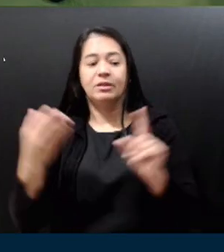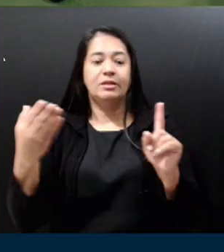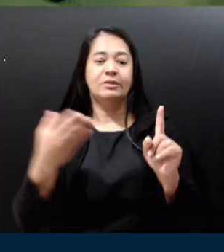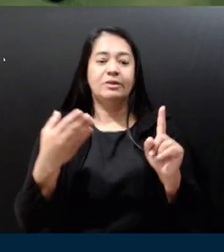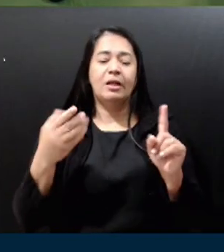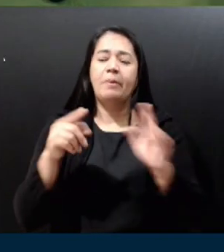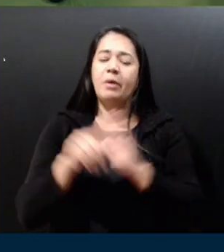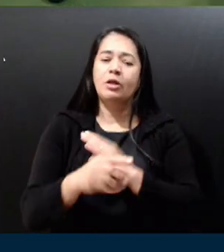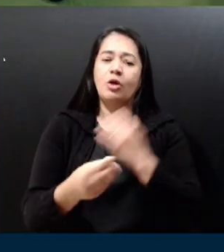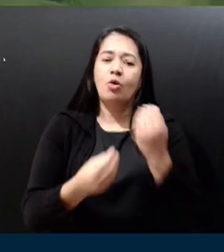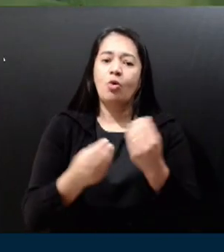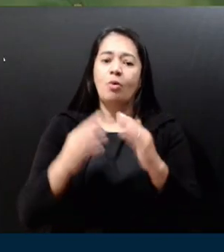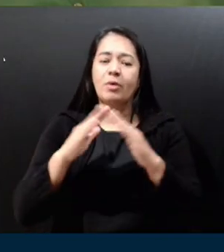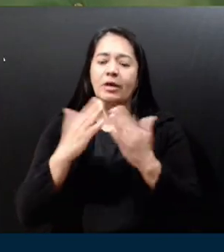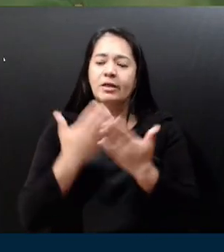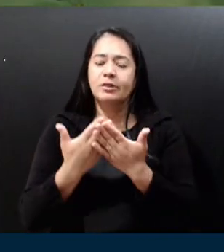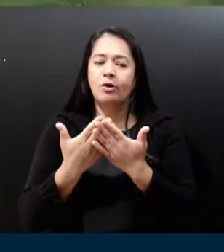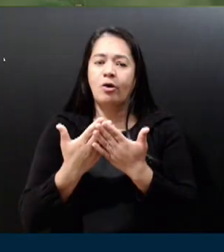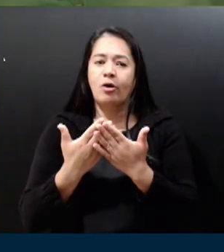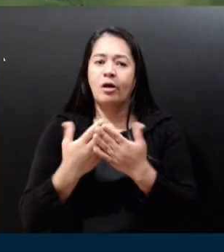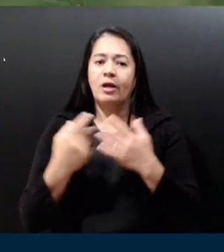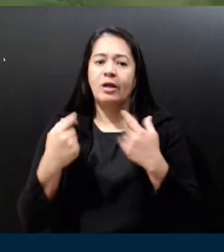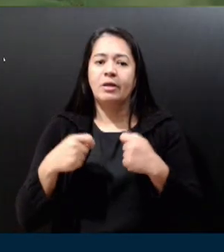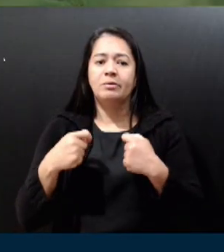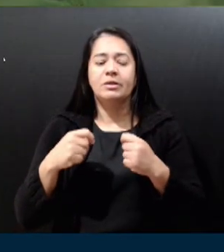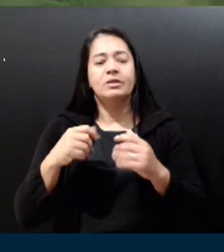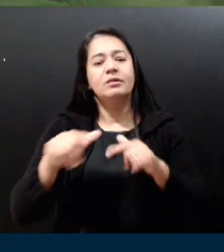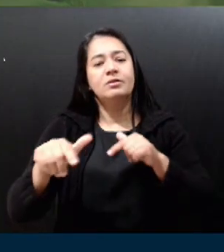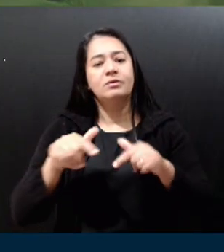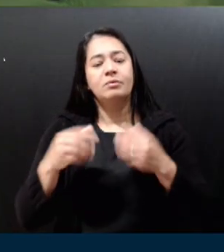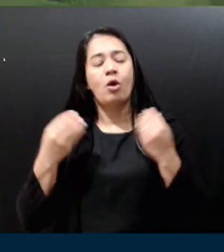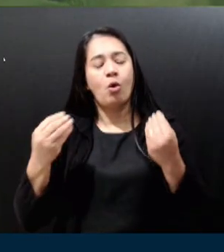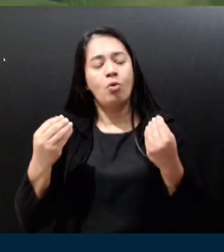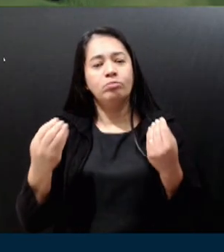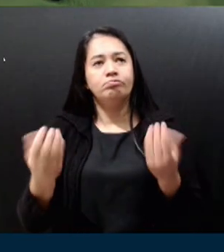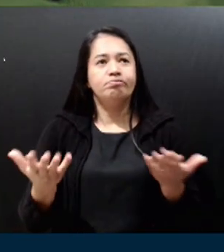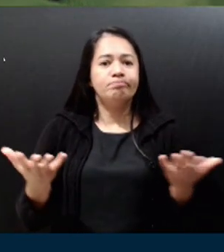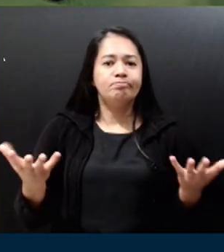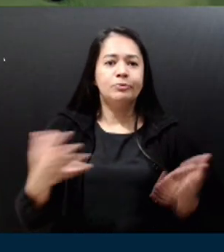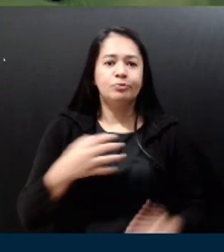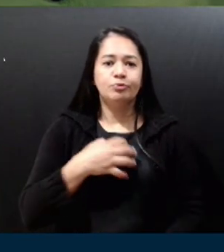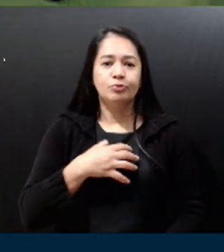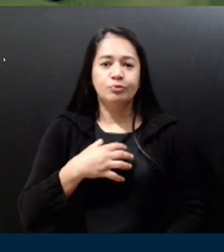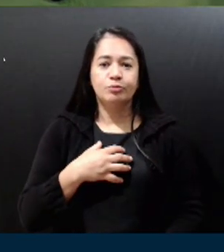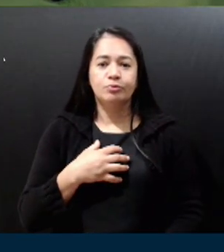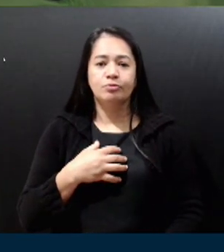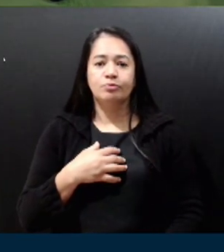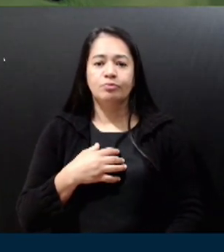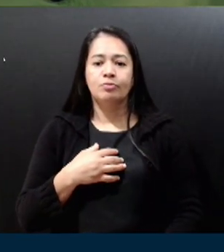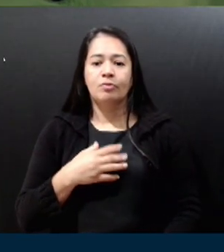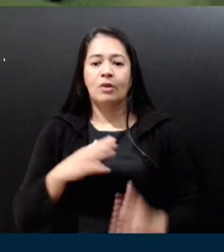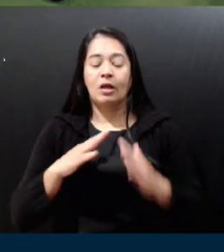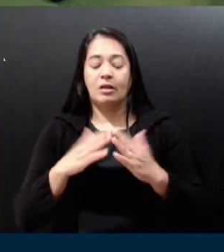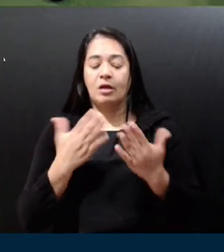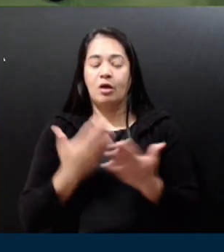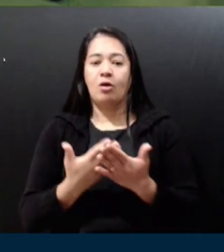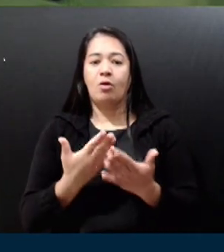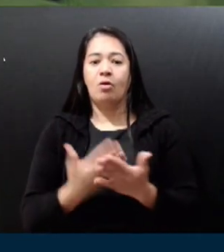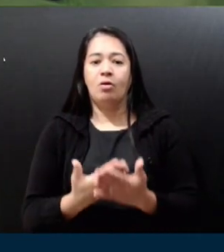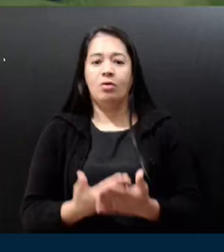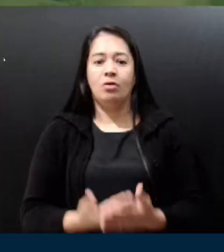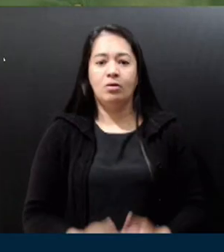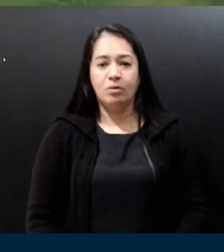deve atuar, Marina? Qual que é a função da escola nessa situação